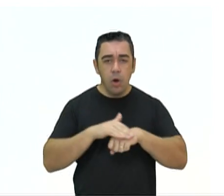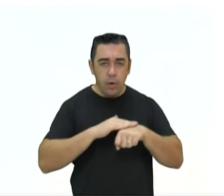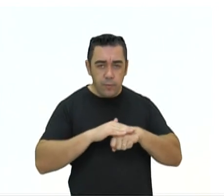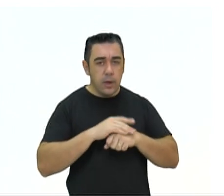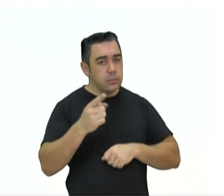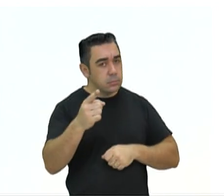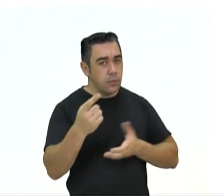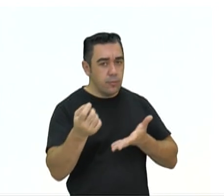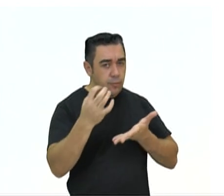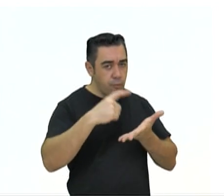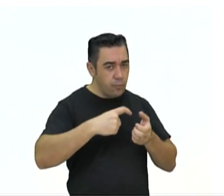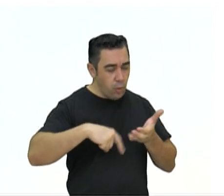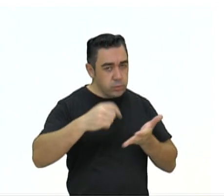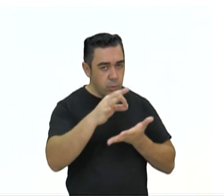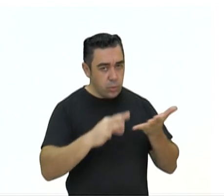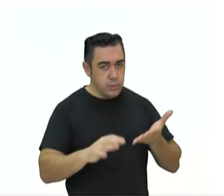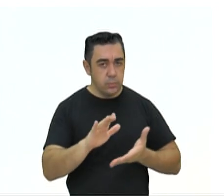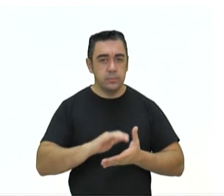aplicativo, já voltamos.